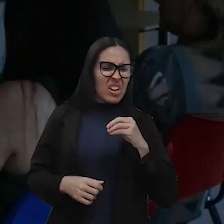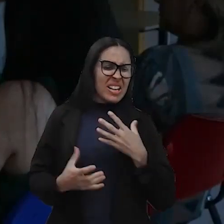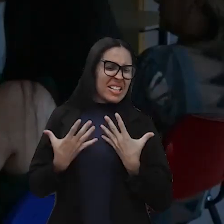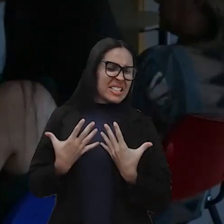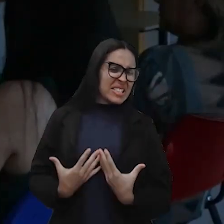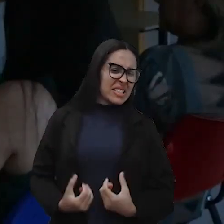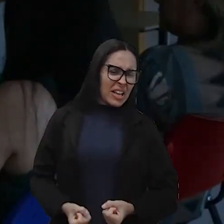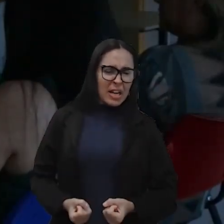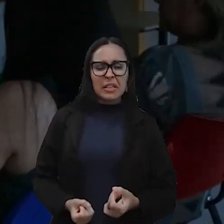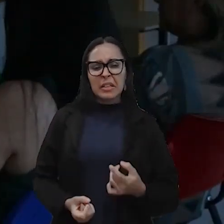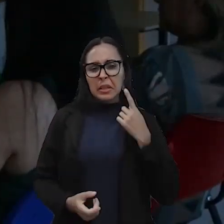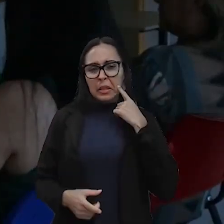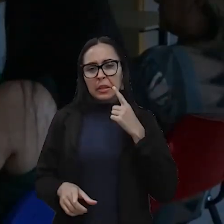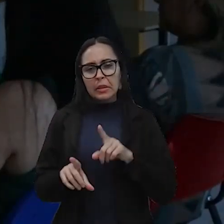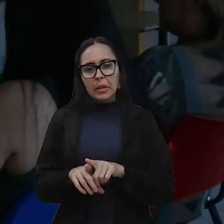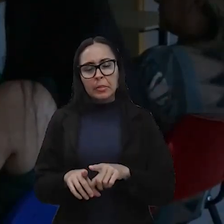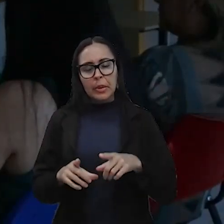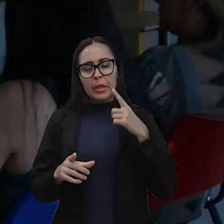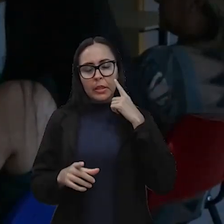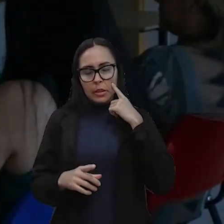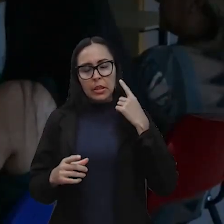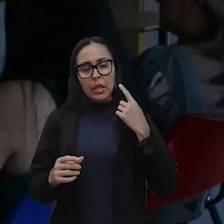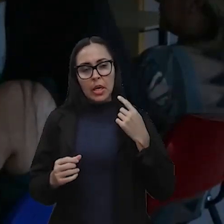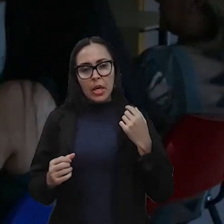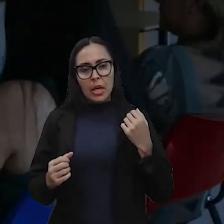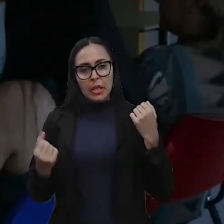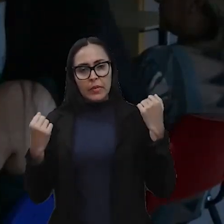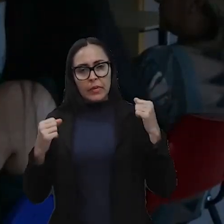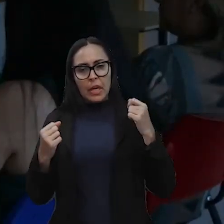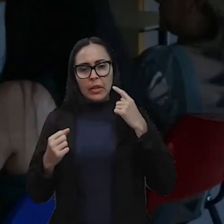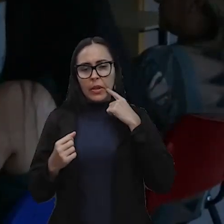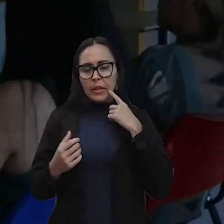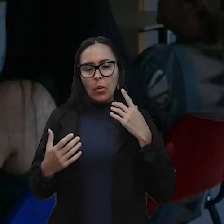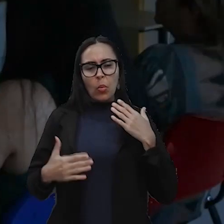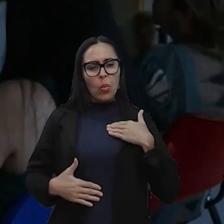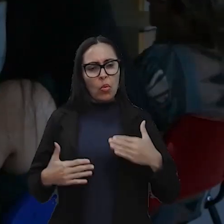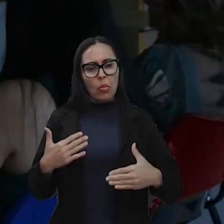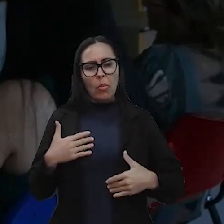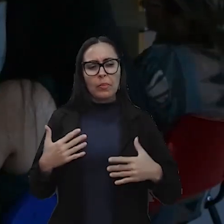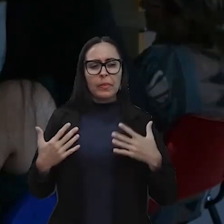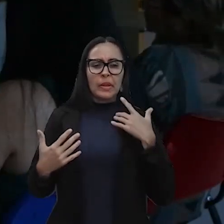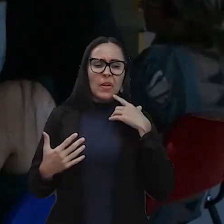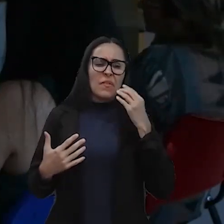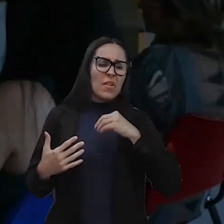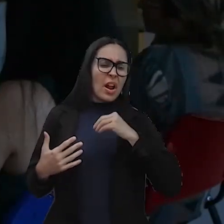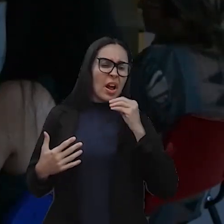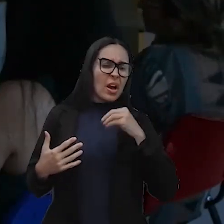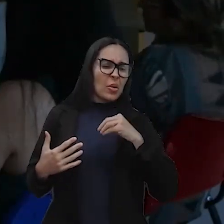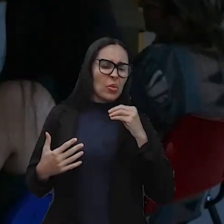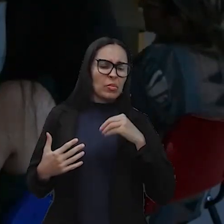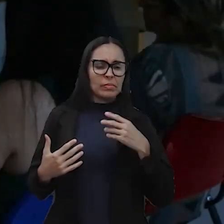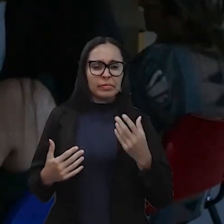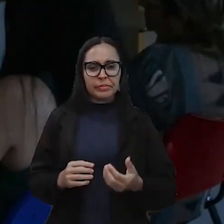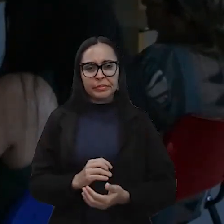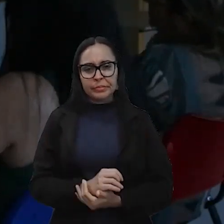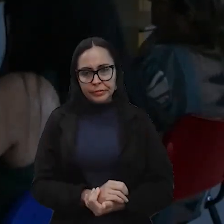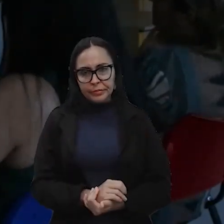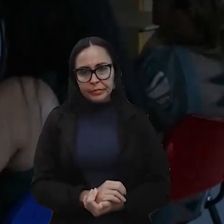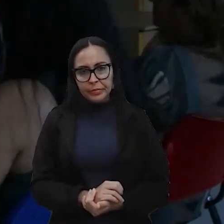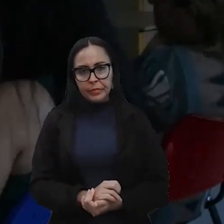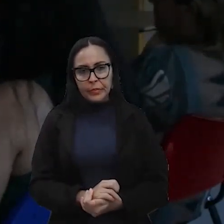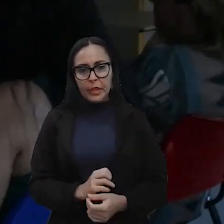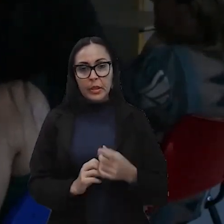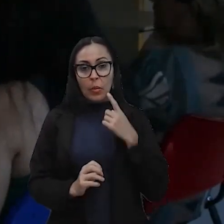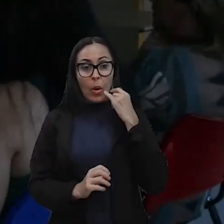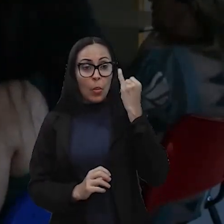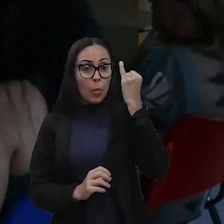atividades habituais que sente fraqueza no corpo, isso aí é um sinal de alerta também para a gente. Perda súbita de peso, olha só, falei de ganho súbito